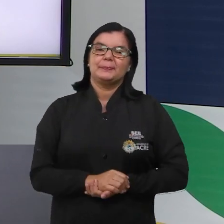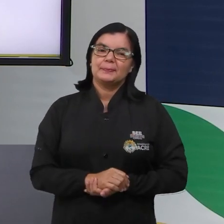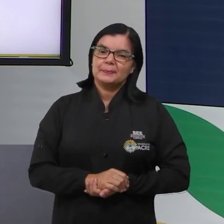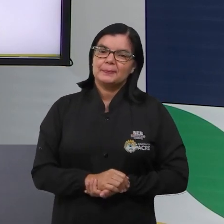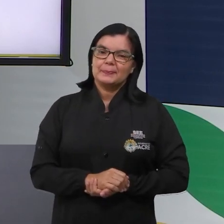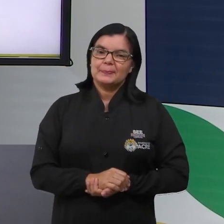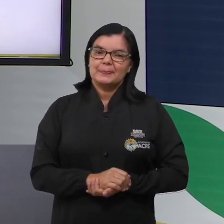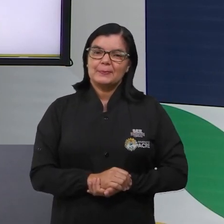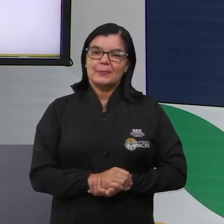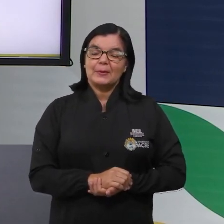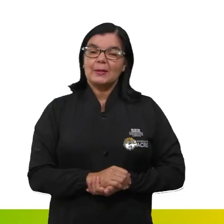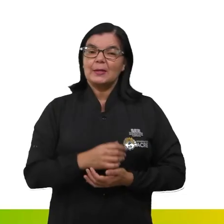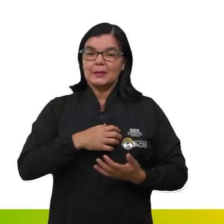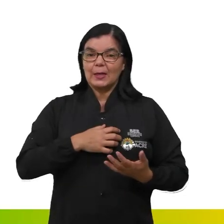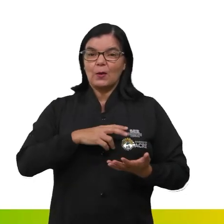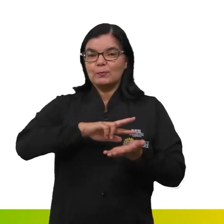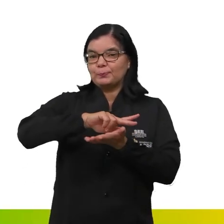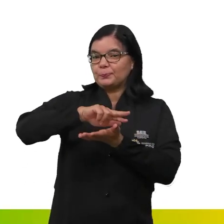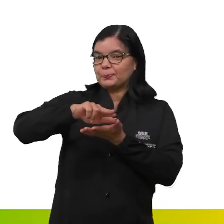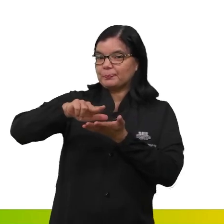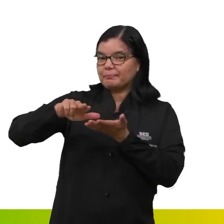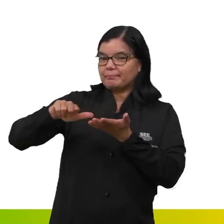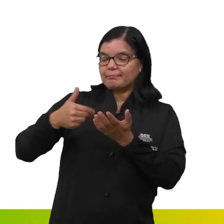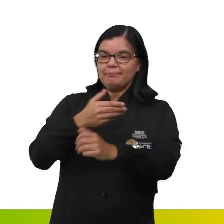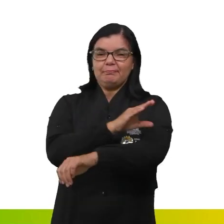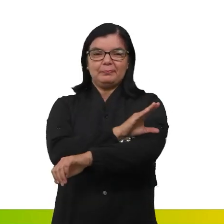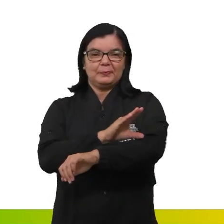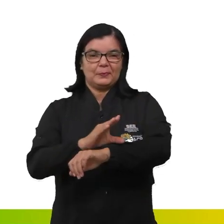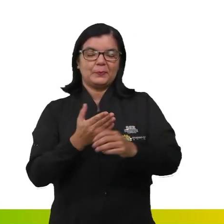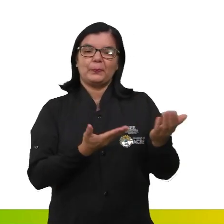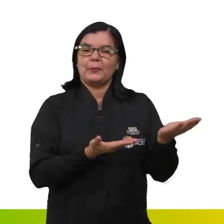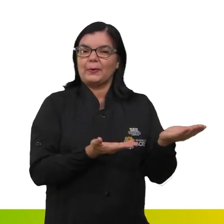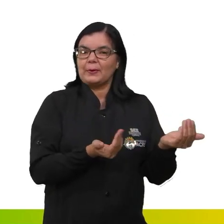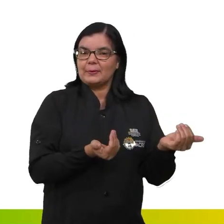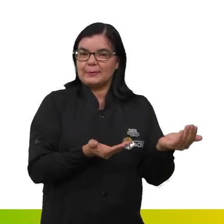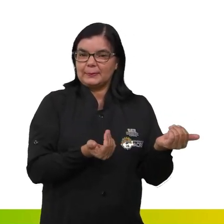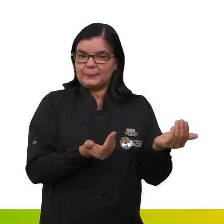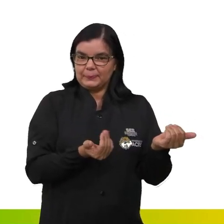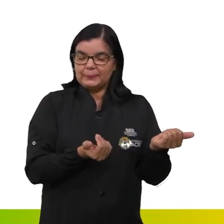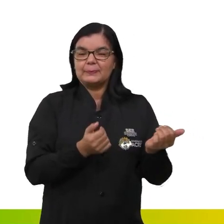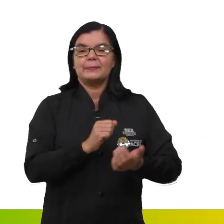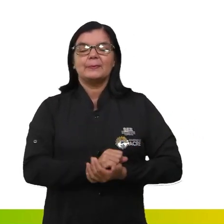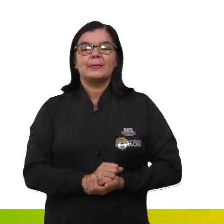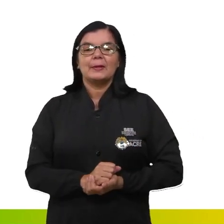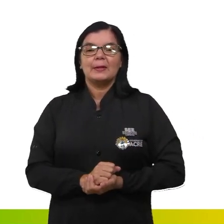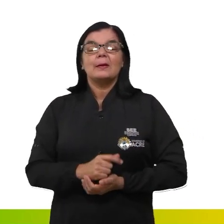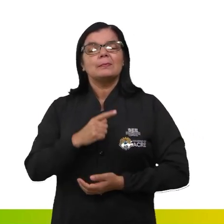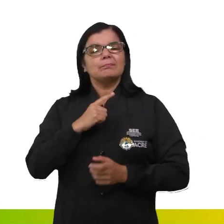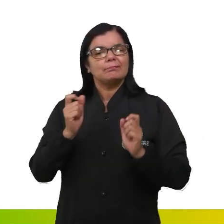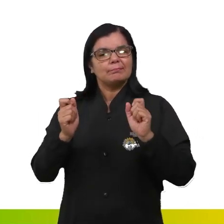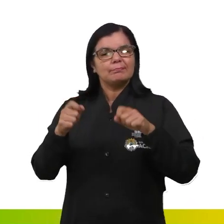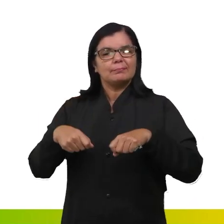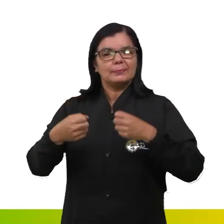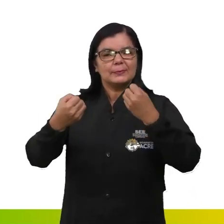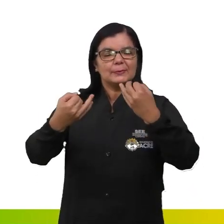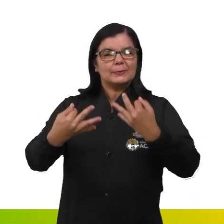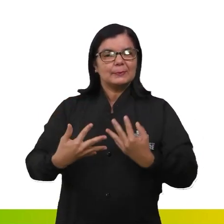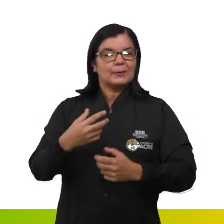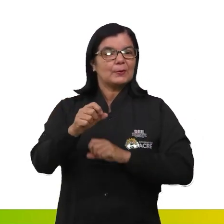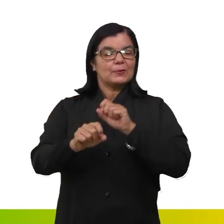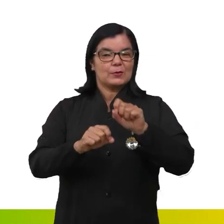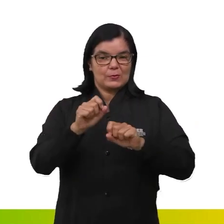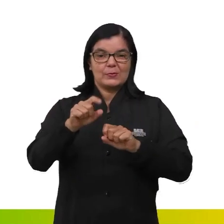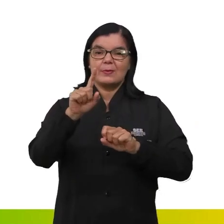Então, o multiculturalismo juvenil do Brasil, sobre ele, nós podemos dizer que é